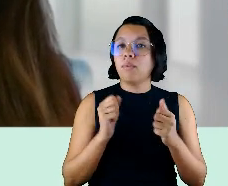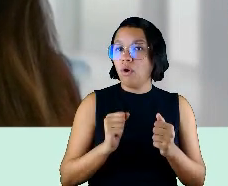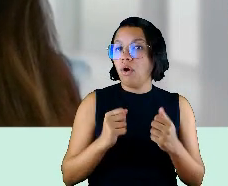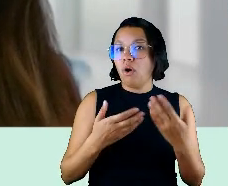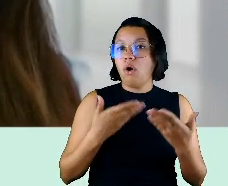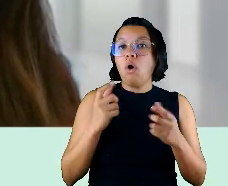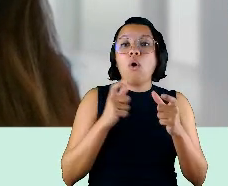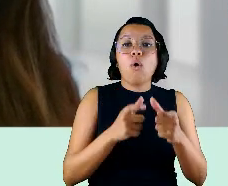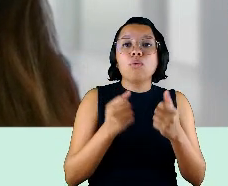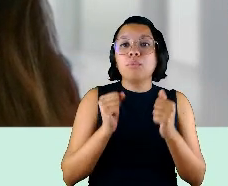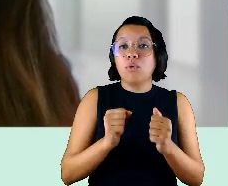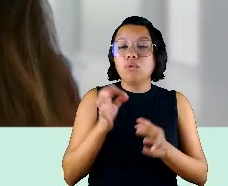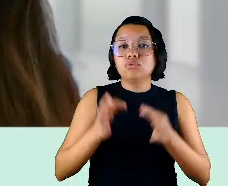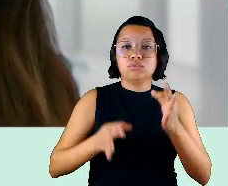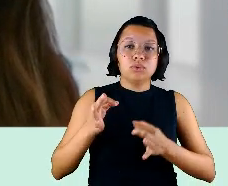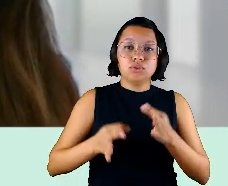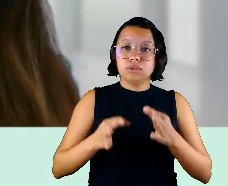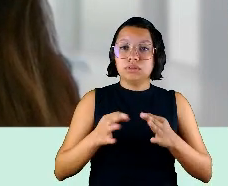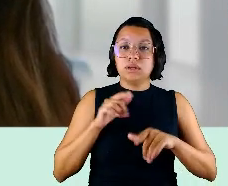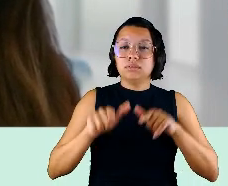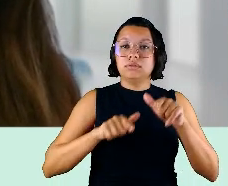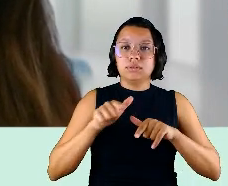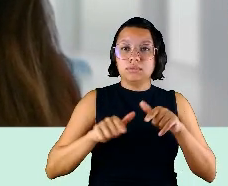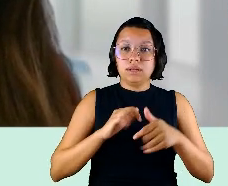né, o magistrado trabalhar